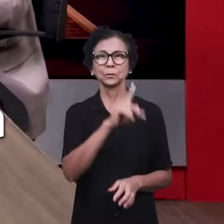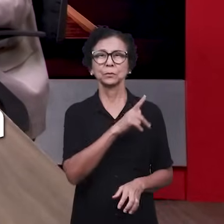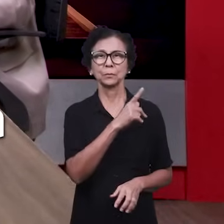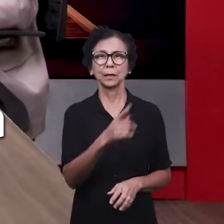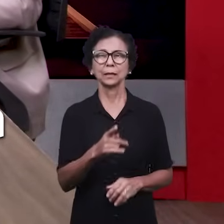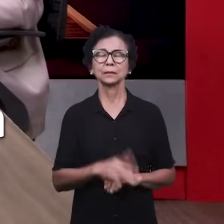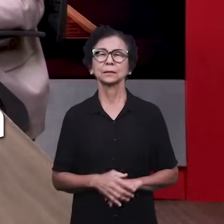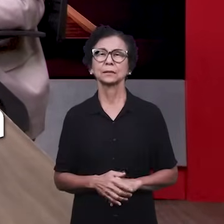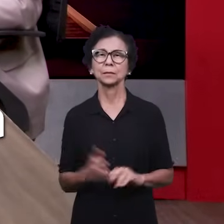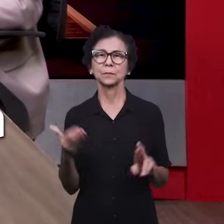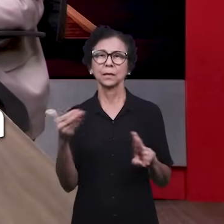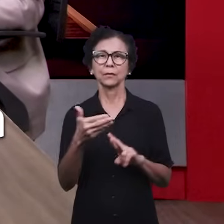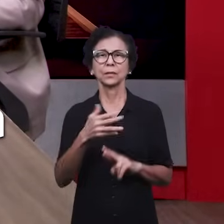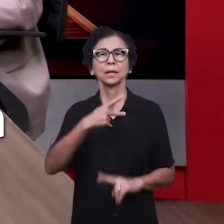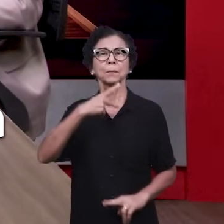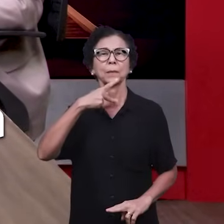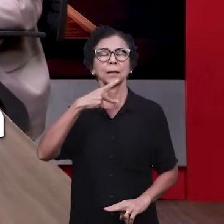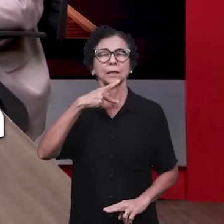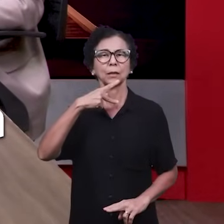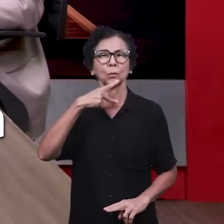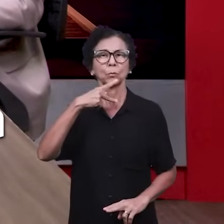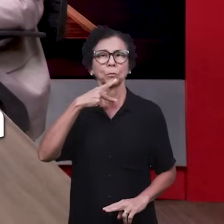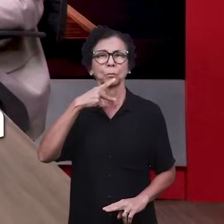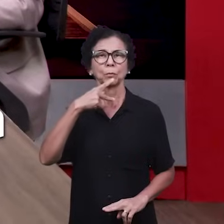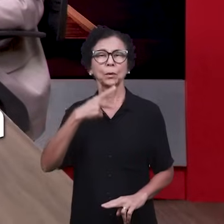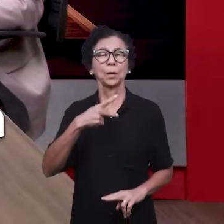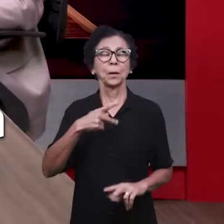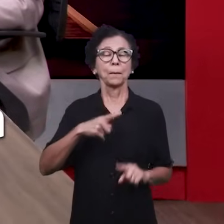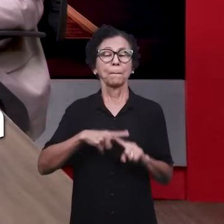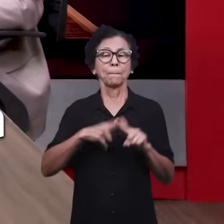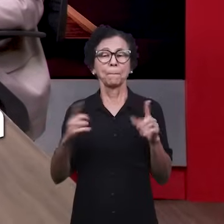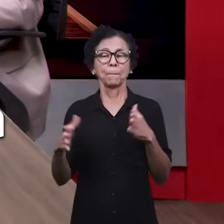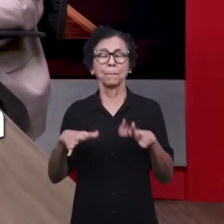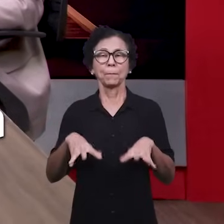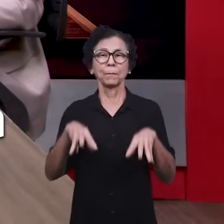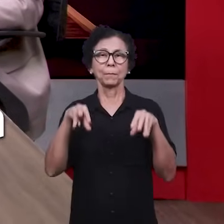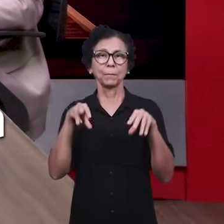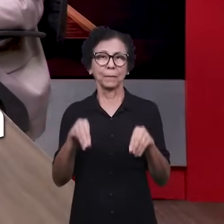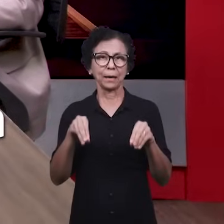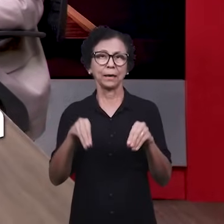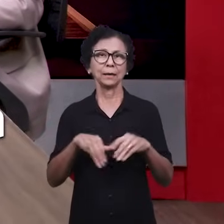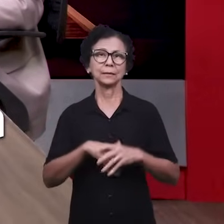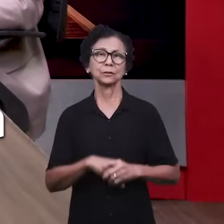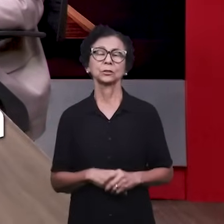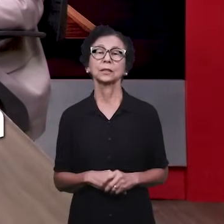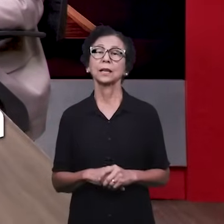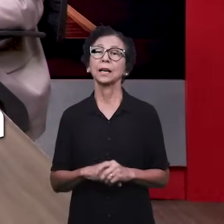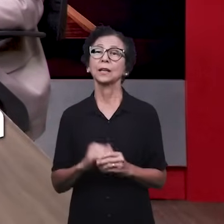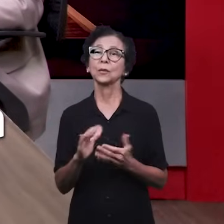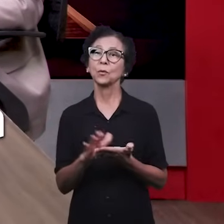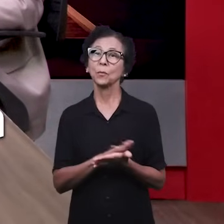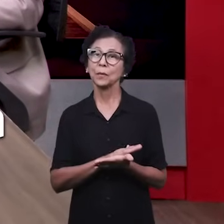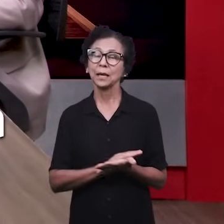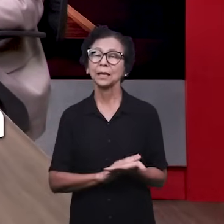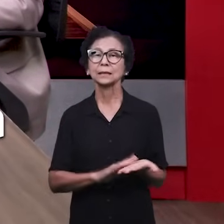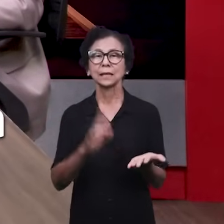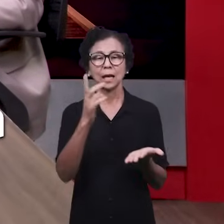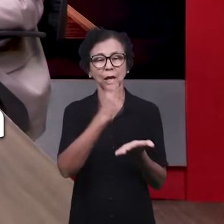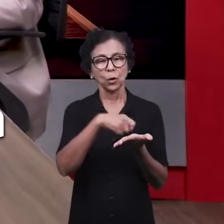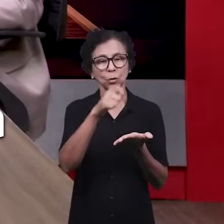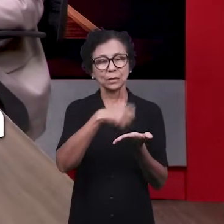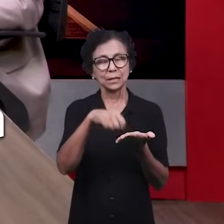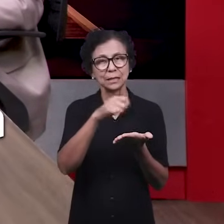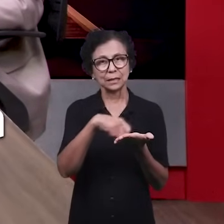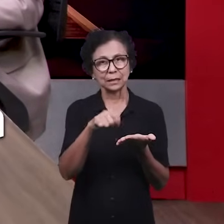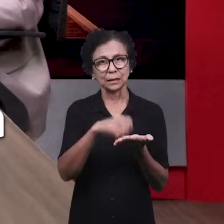muito a figura de Platão, mas nessa Idade Média começam a ser traduzidos os escritos de